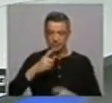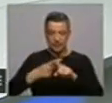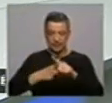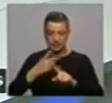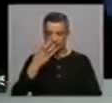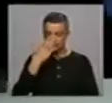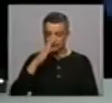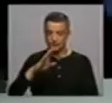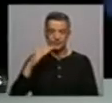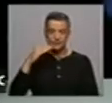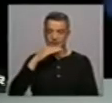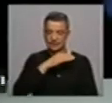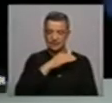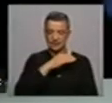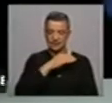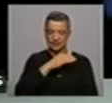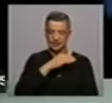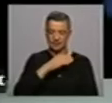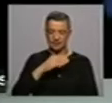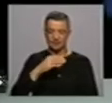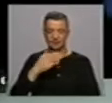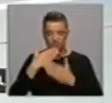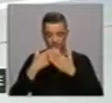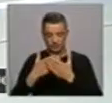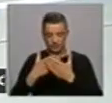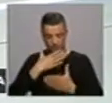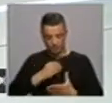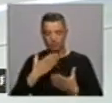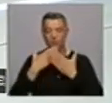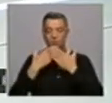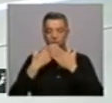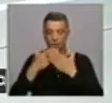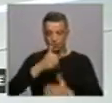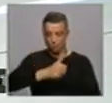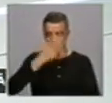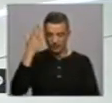fria neste dia. Miguel Gonçalves, é sempre um gosto. Obrigada. Igualmente. Um bom dia. Bom dia.